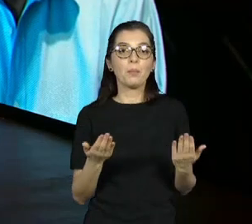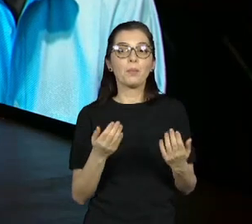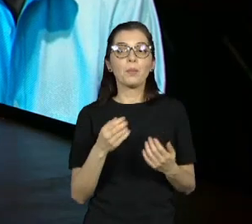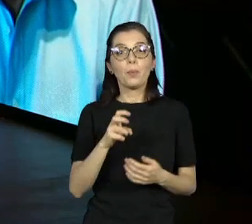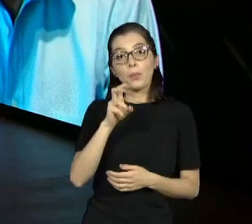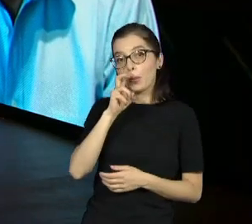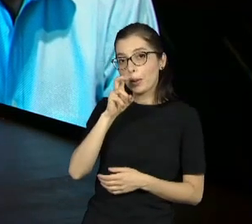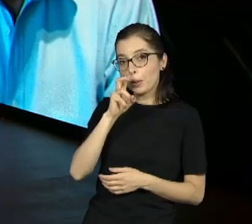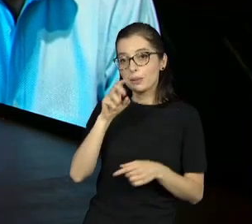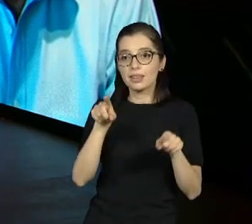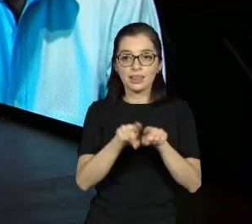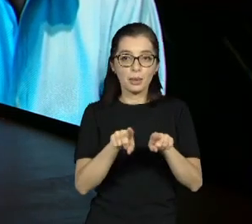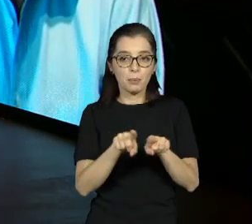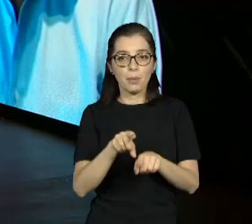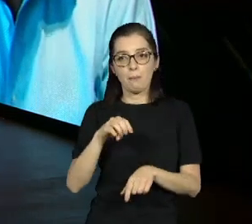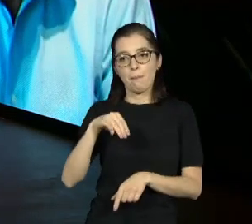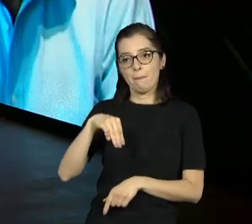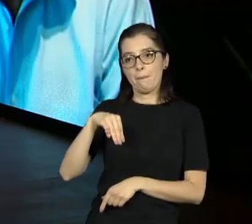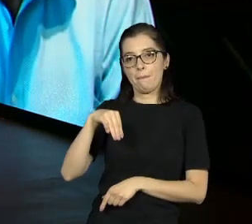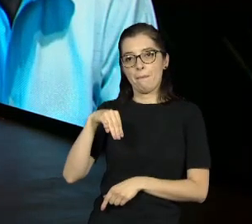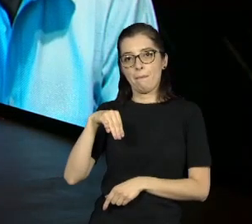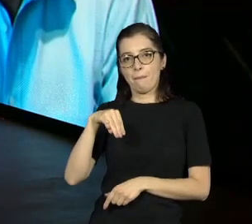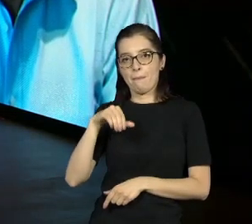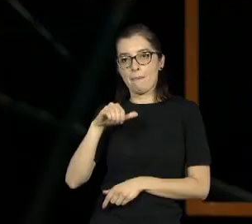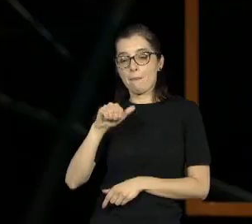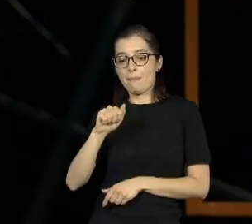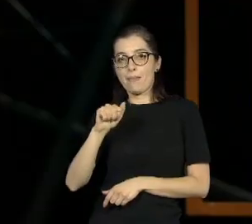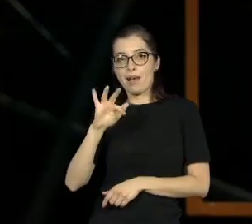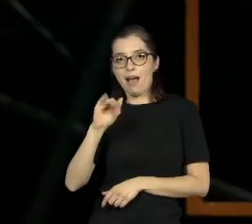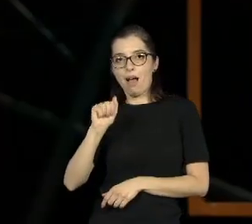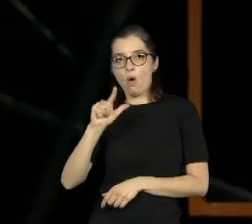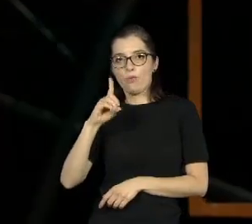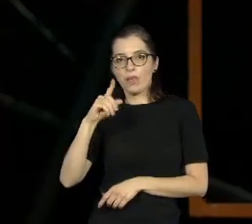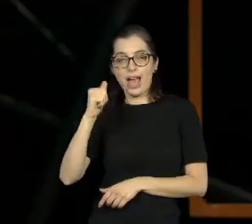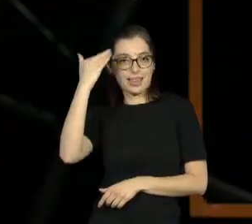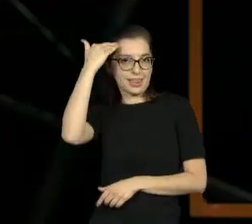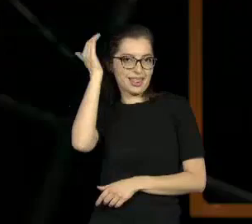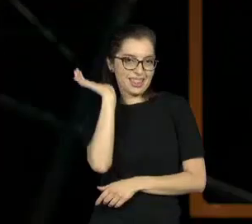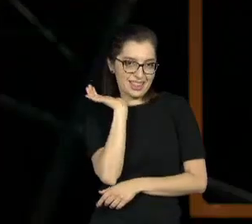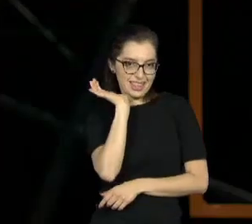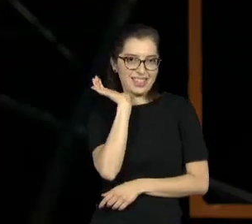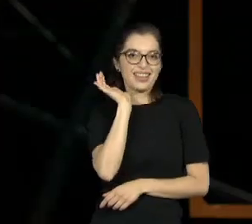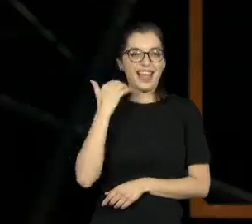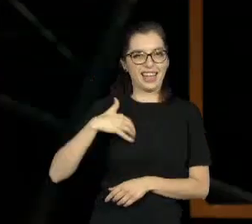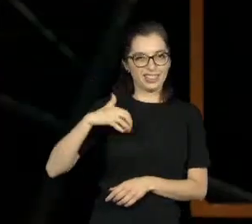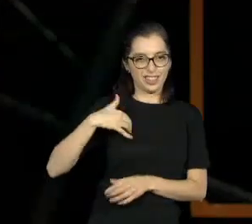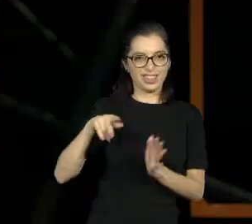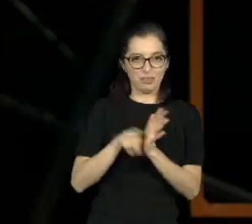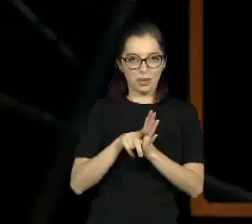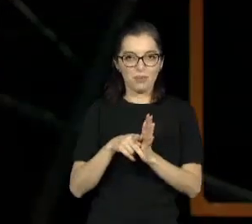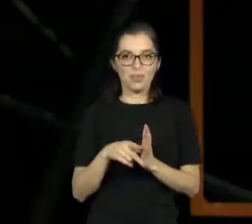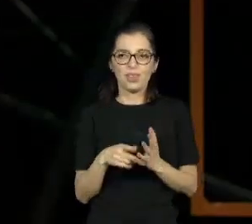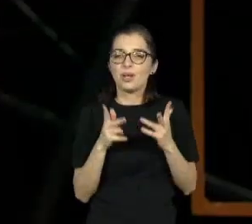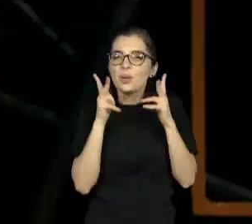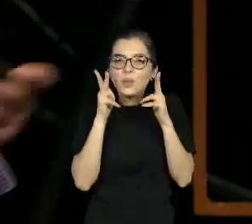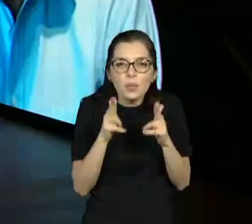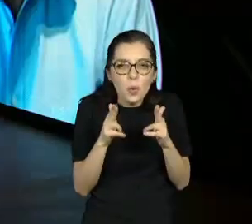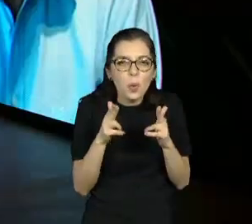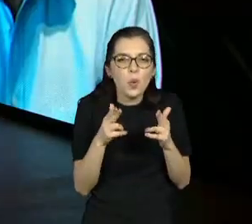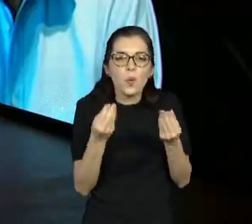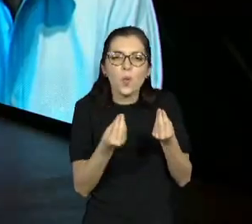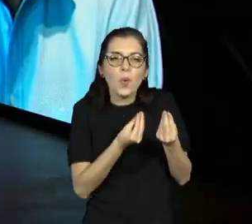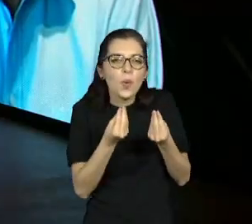a mesma idade. Pois é, rapaz. Olha a coincidência. No seu entender, quais são as principais